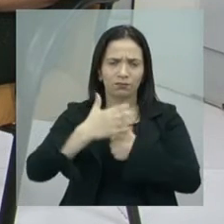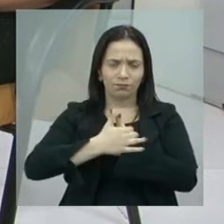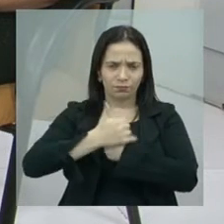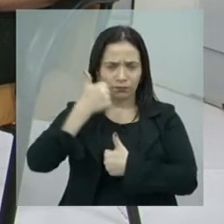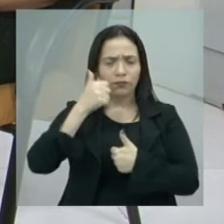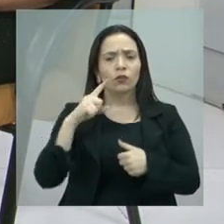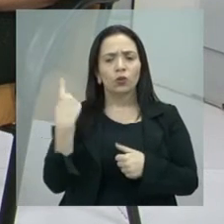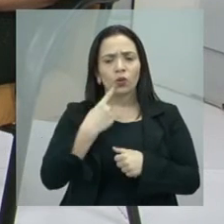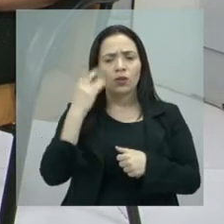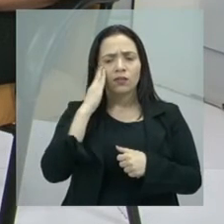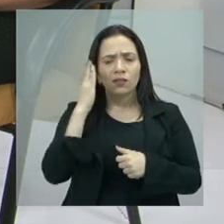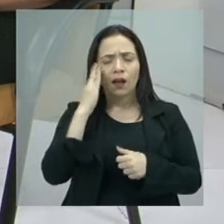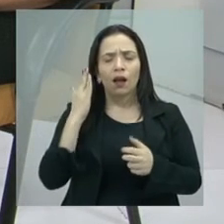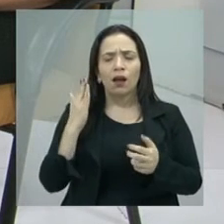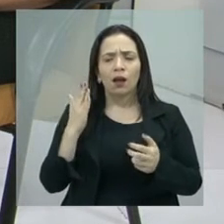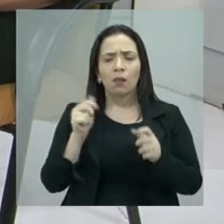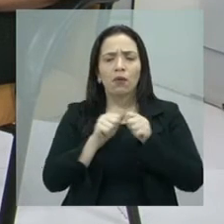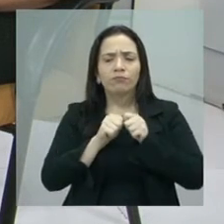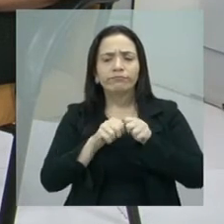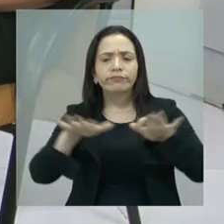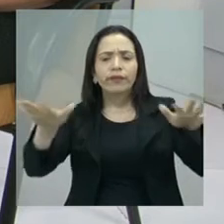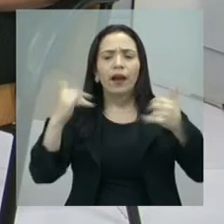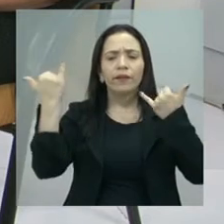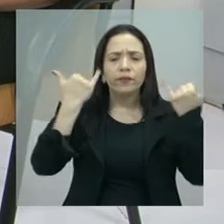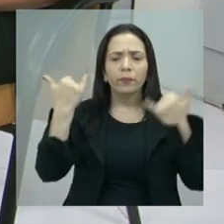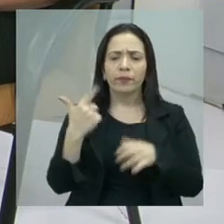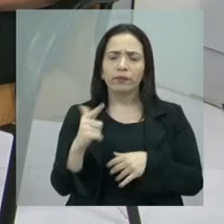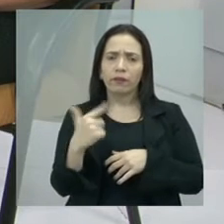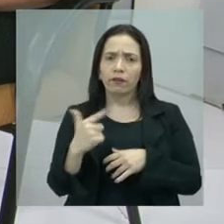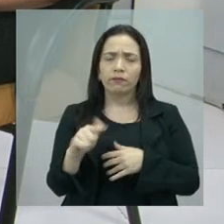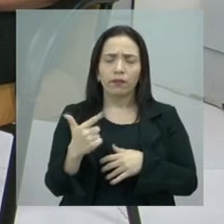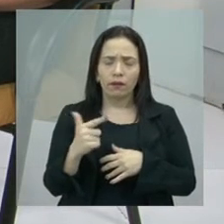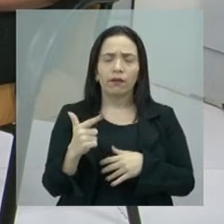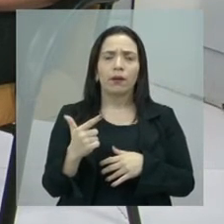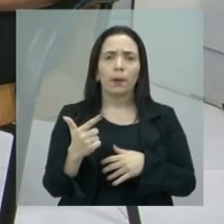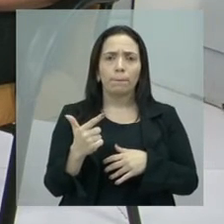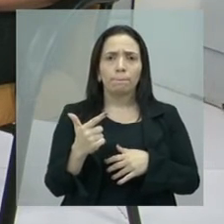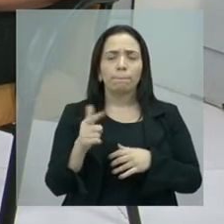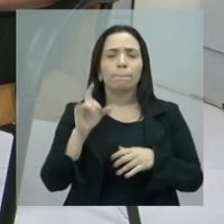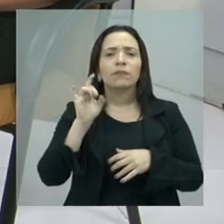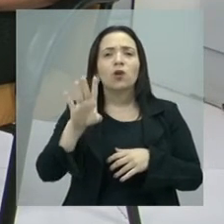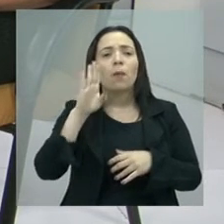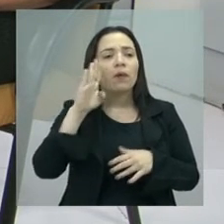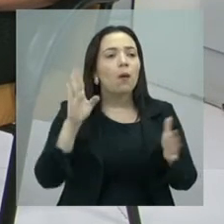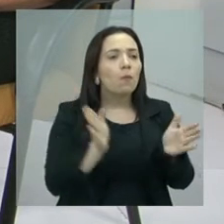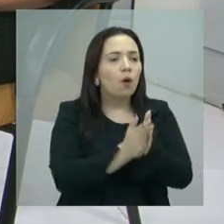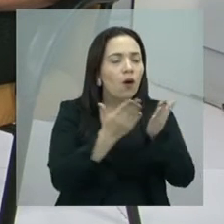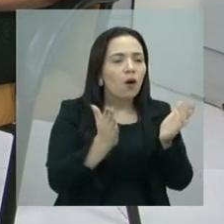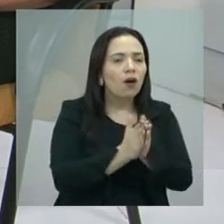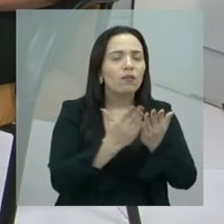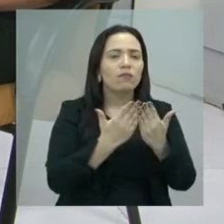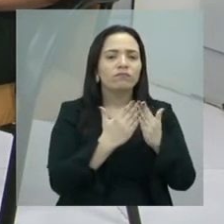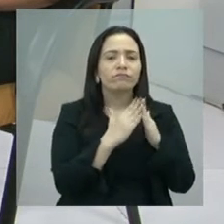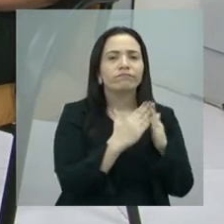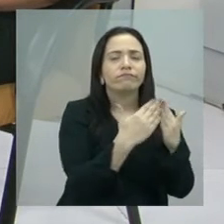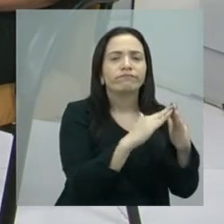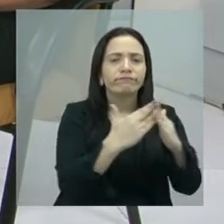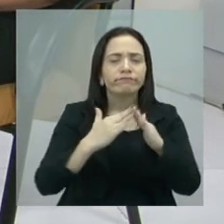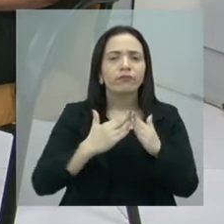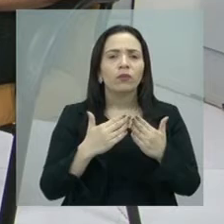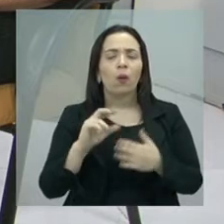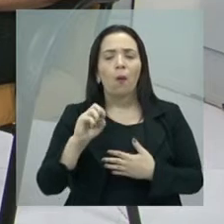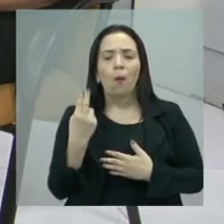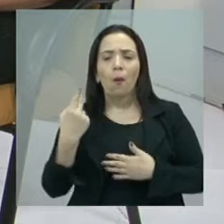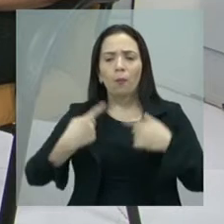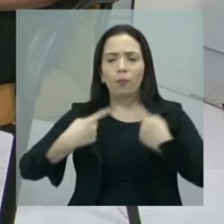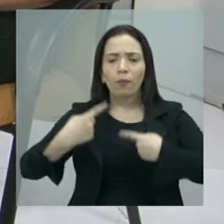gente sabe que ainda não é muito difundido, assim, a não ser mais na periferia, ou às vezes um político pede